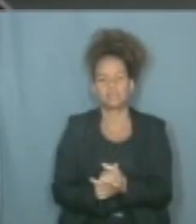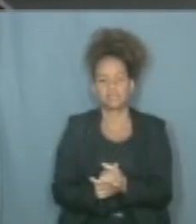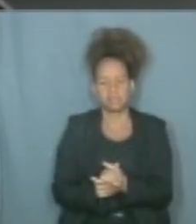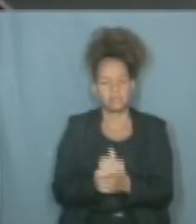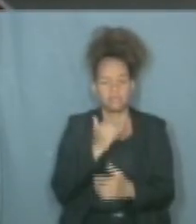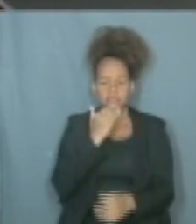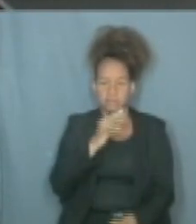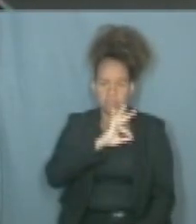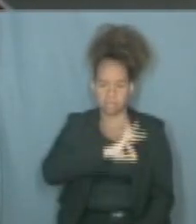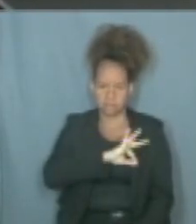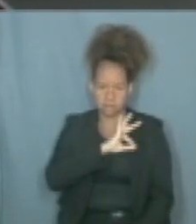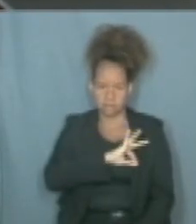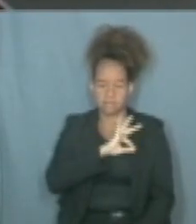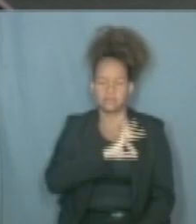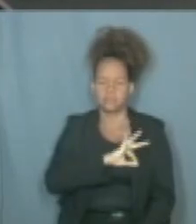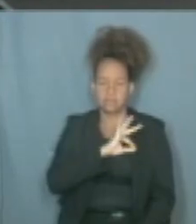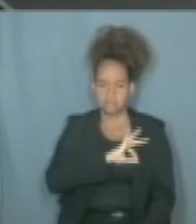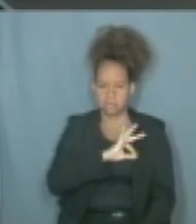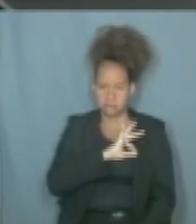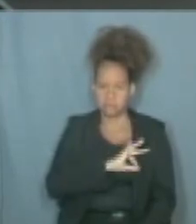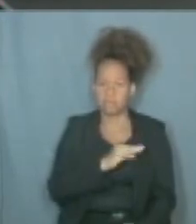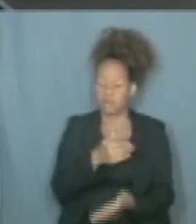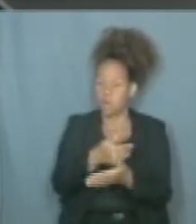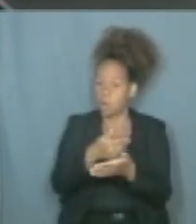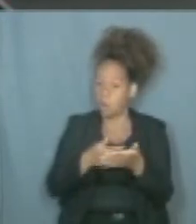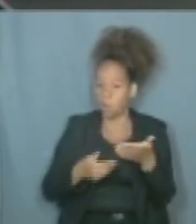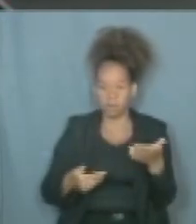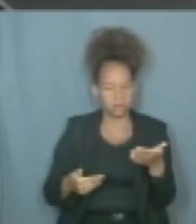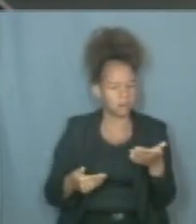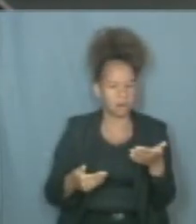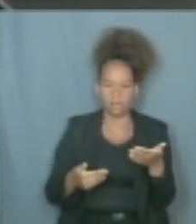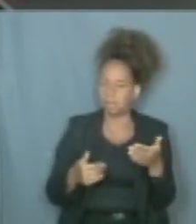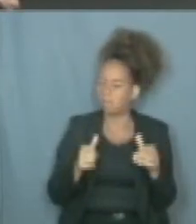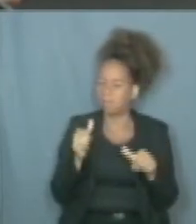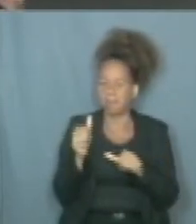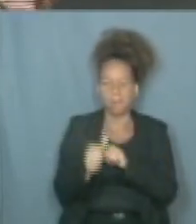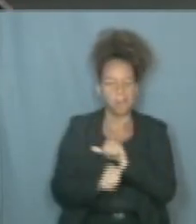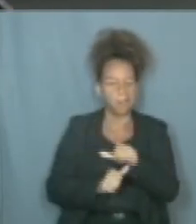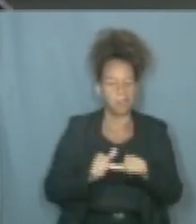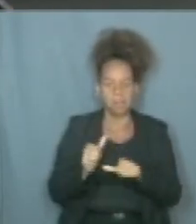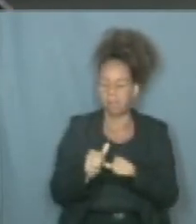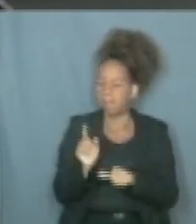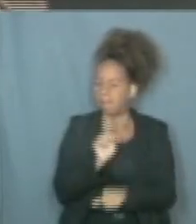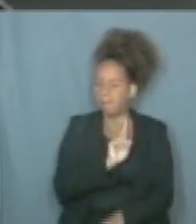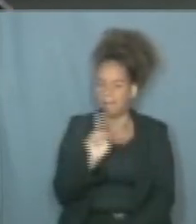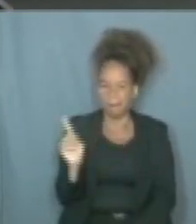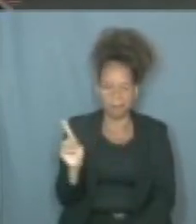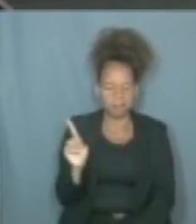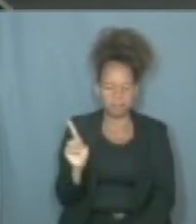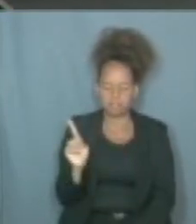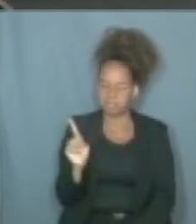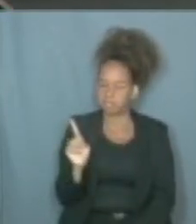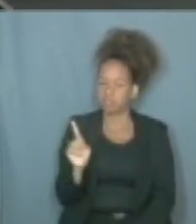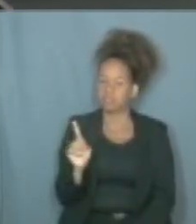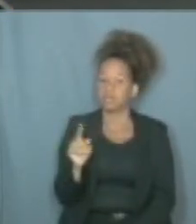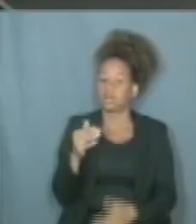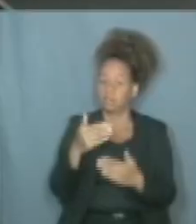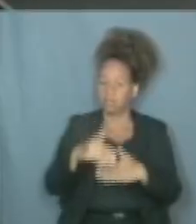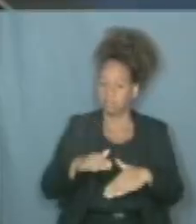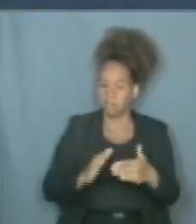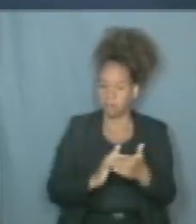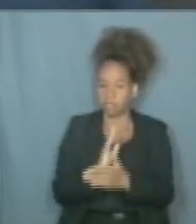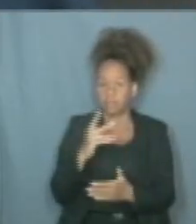sem receber o salário, o contrato não foi renovado e que existe um concurso